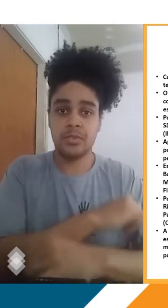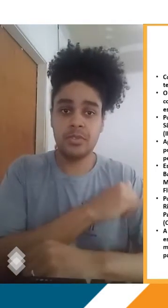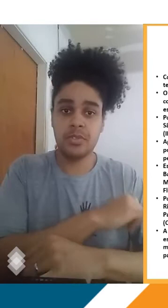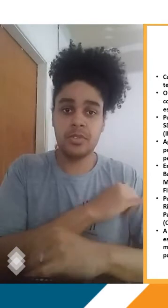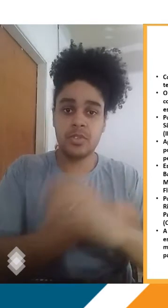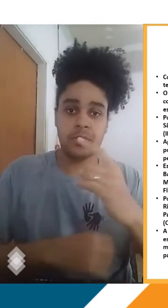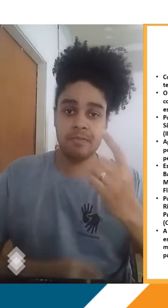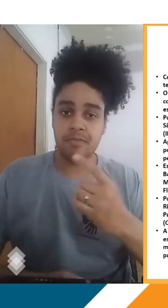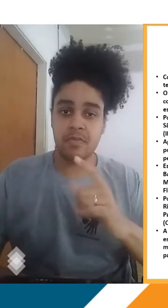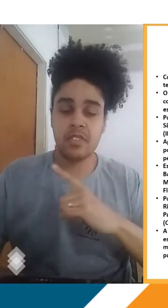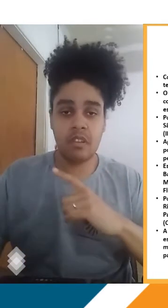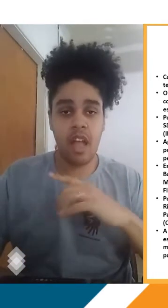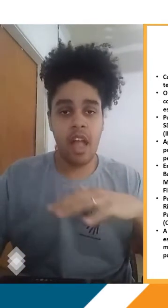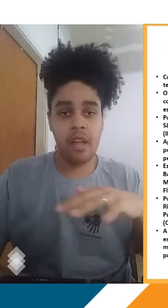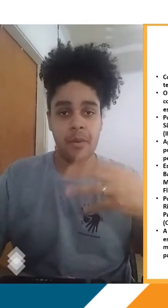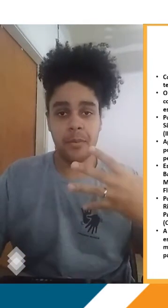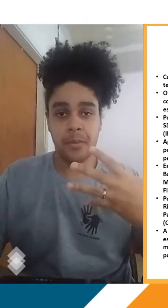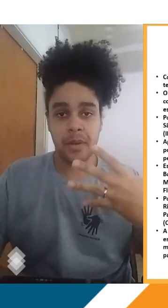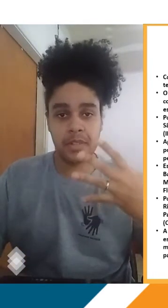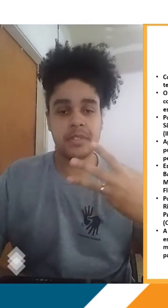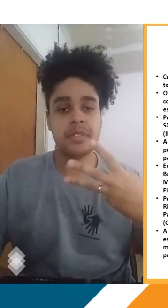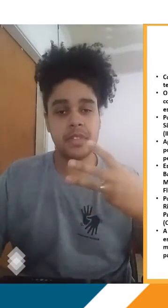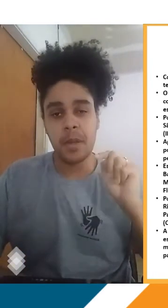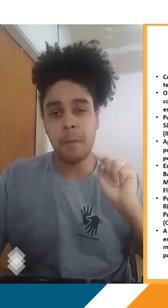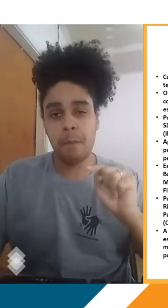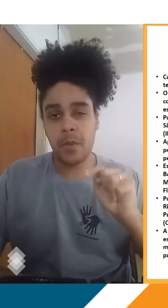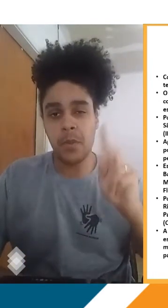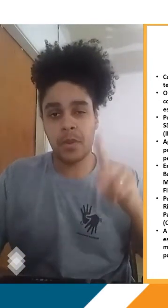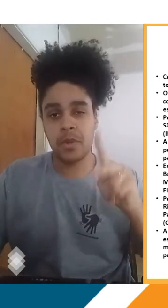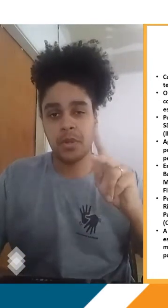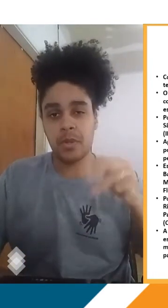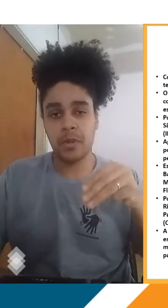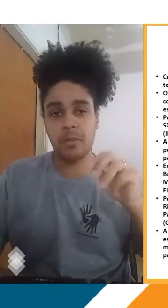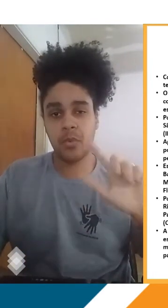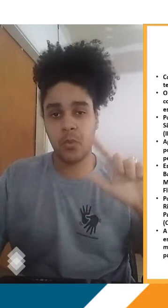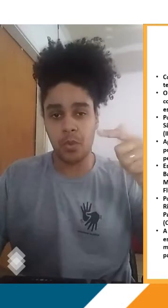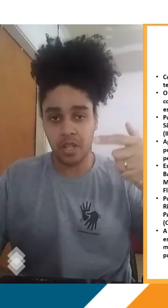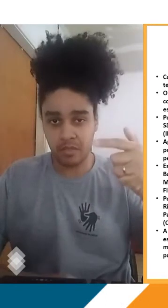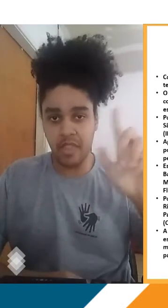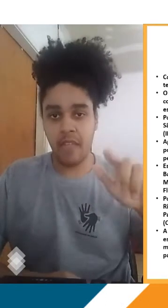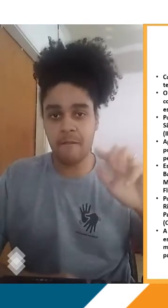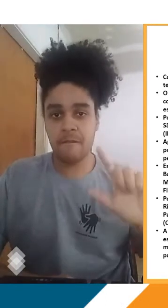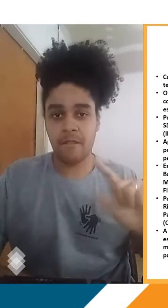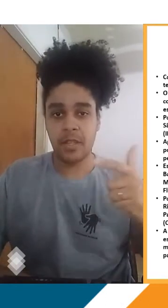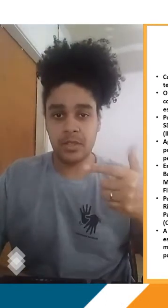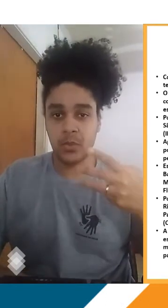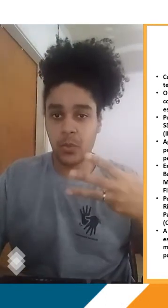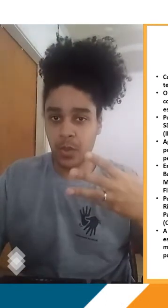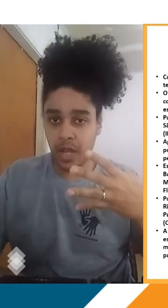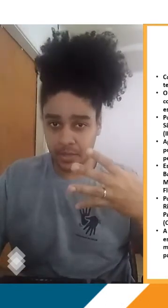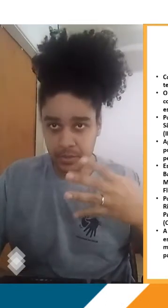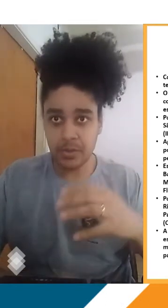Janeiro. Nosso estado apresenta uma área de 43.752 km², é o 24º estado